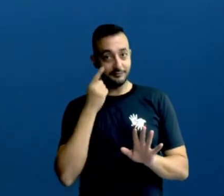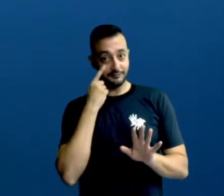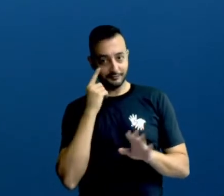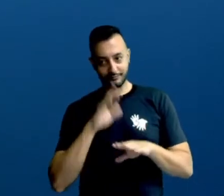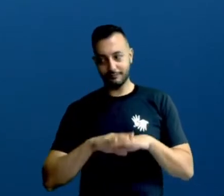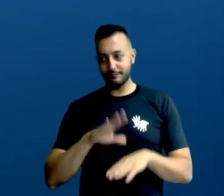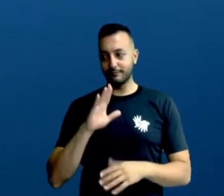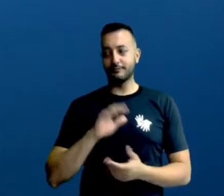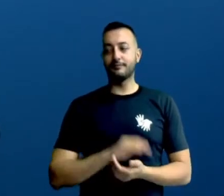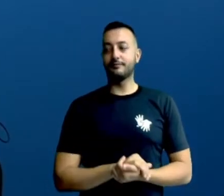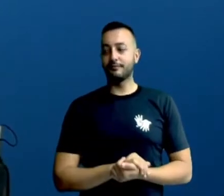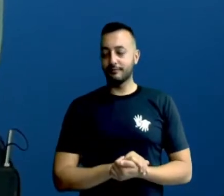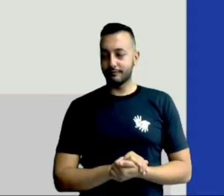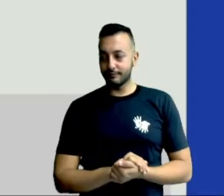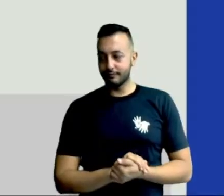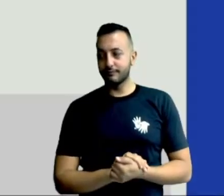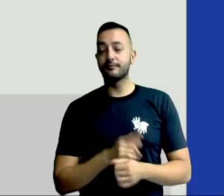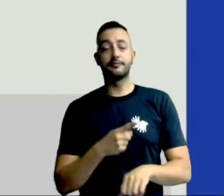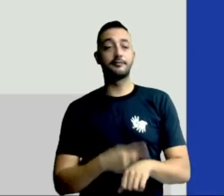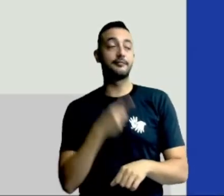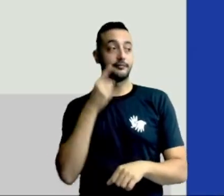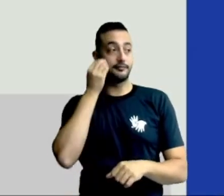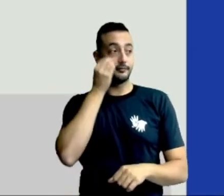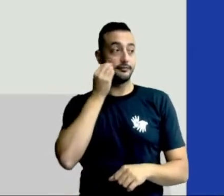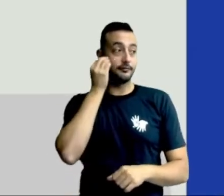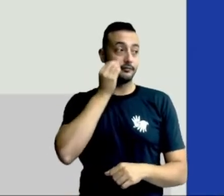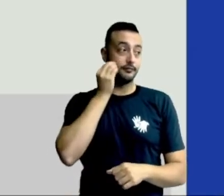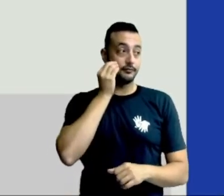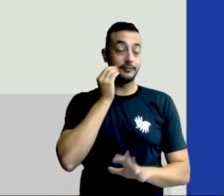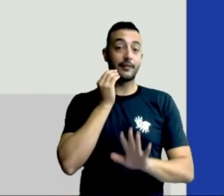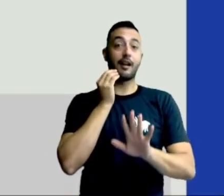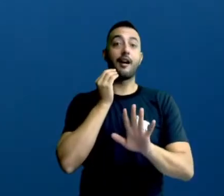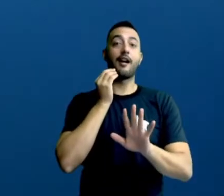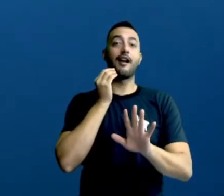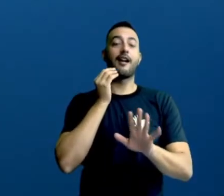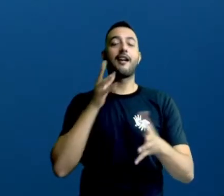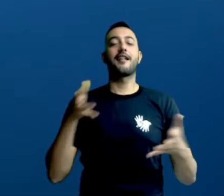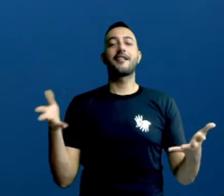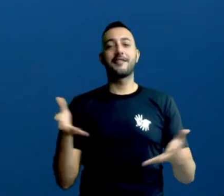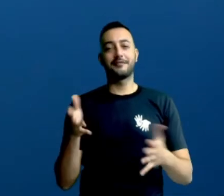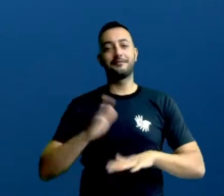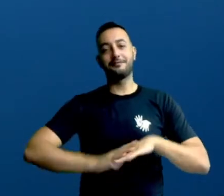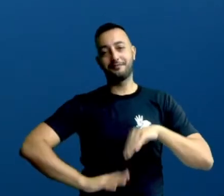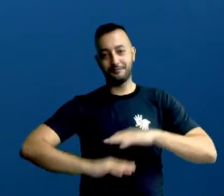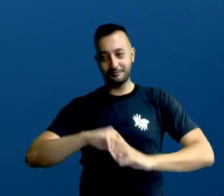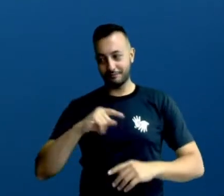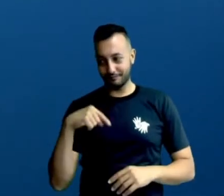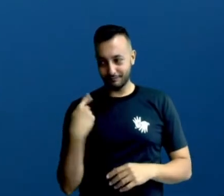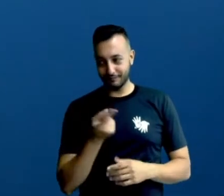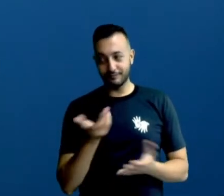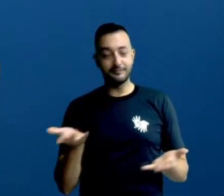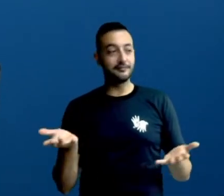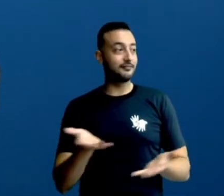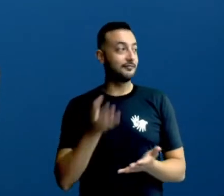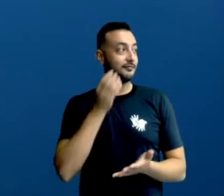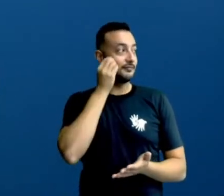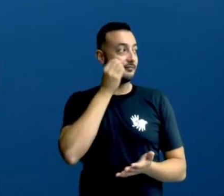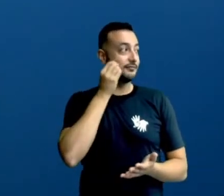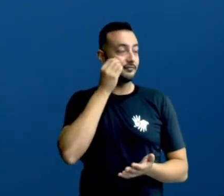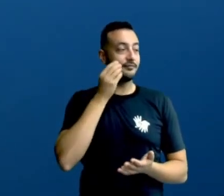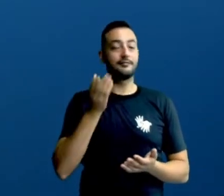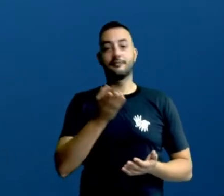pouquinho. Ó, hora da experiência. Eita, agora é com a gente. Vou fazer uma experiência